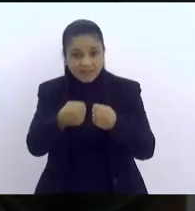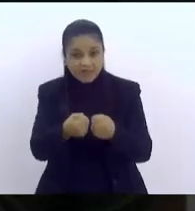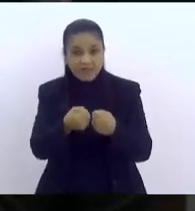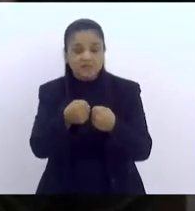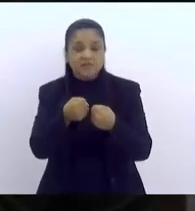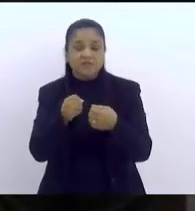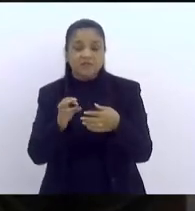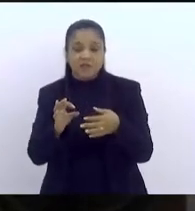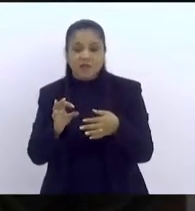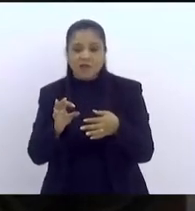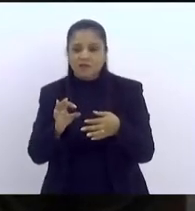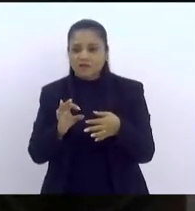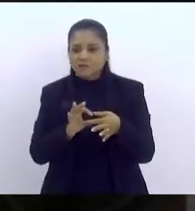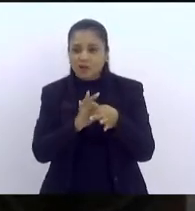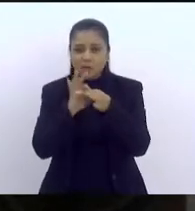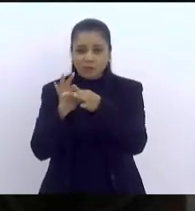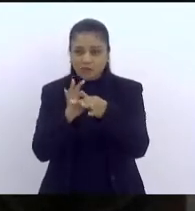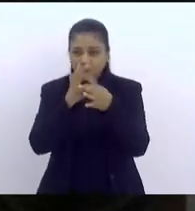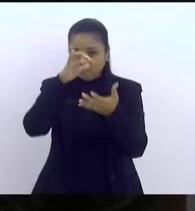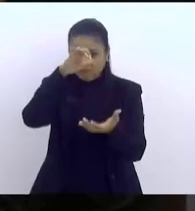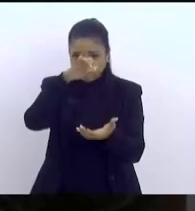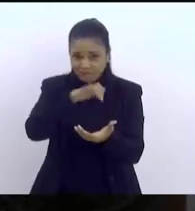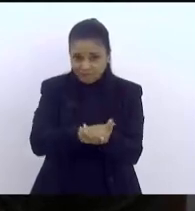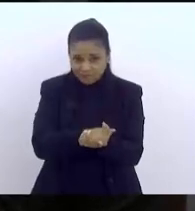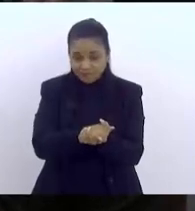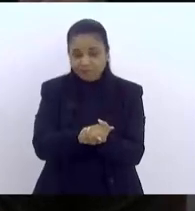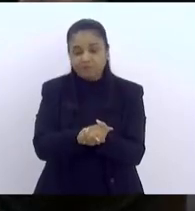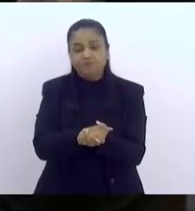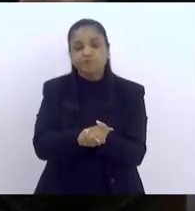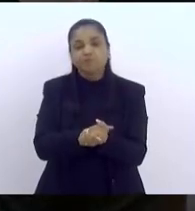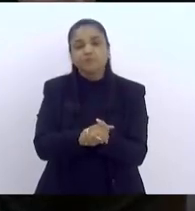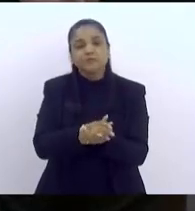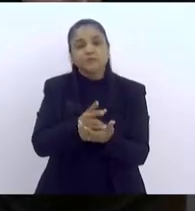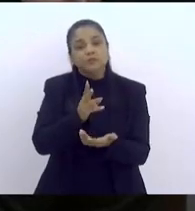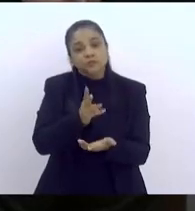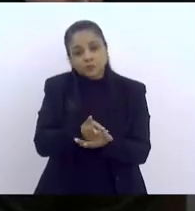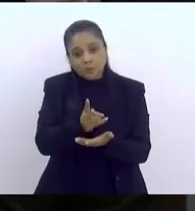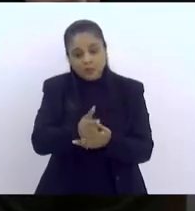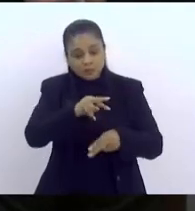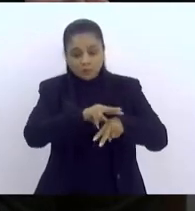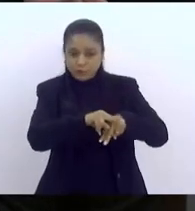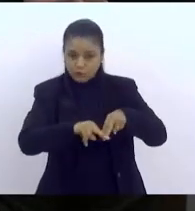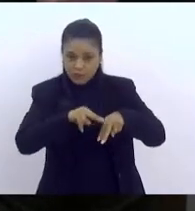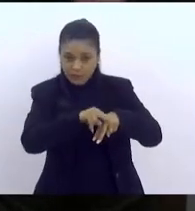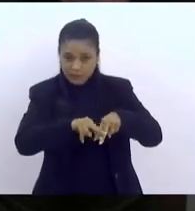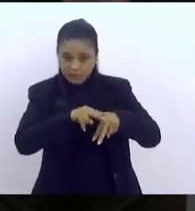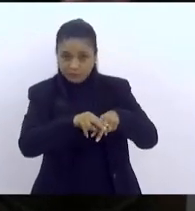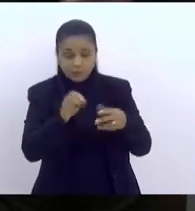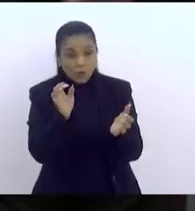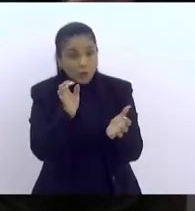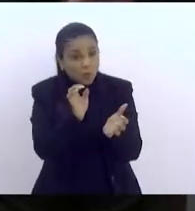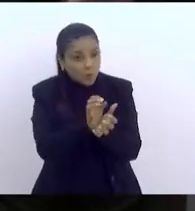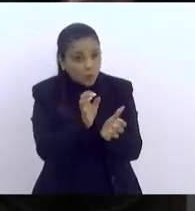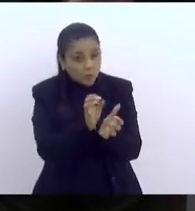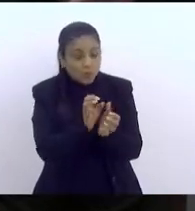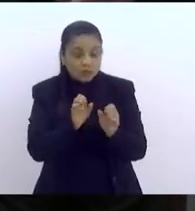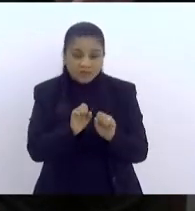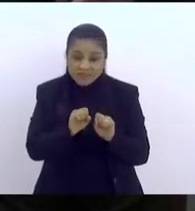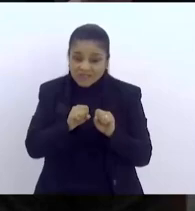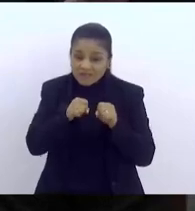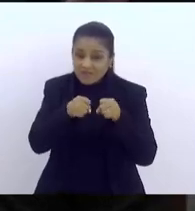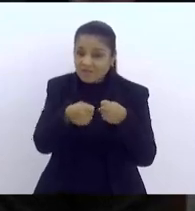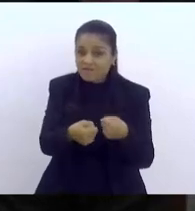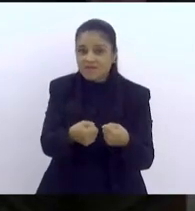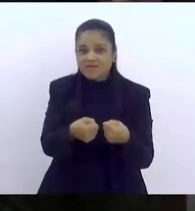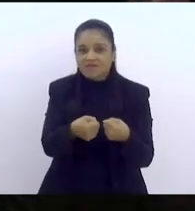e, posteriormente, da celebração do casamento de pessoas do mesmo gênero. Esse grupo é um grupo que constitui defesa quando